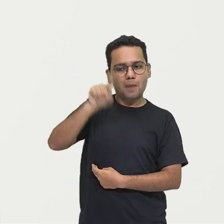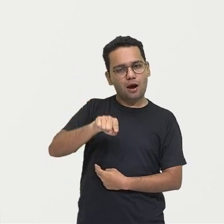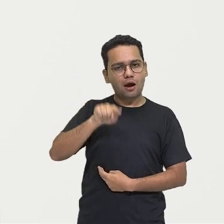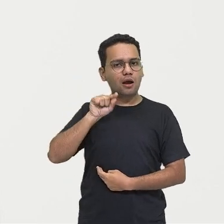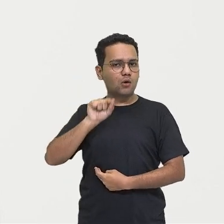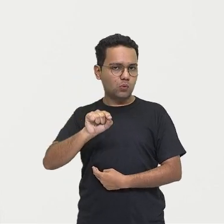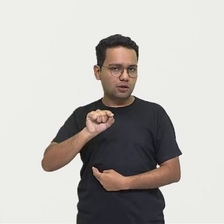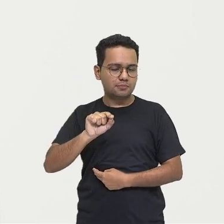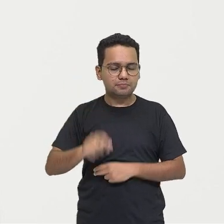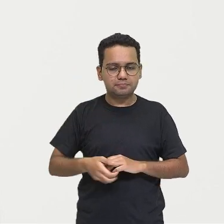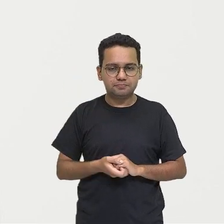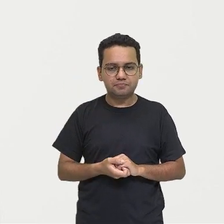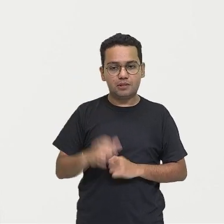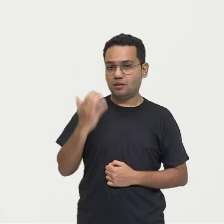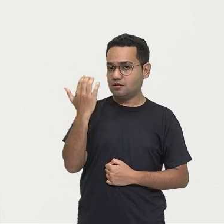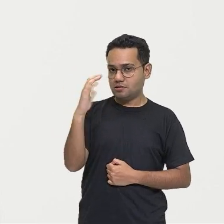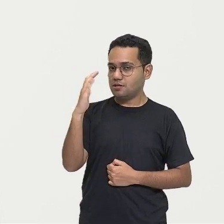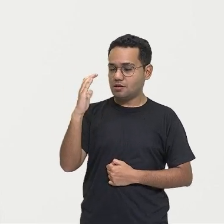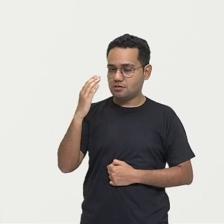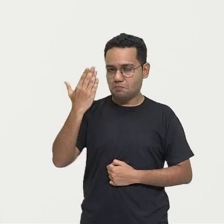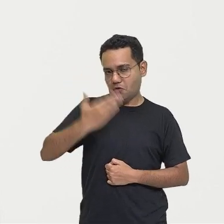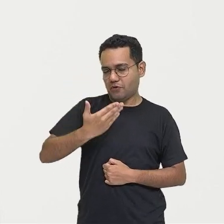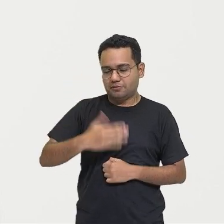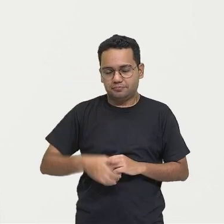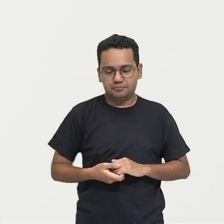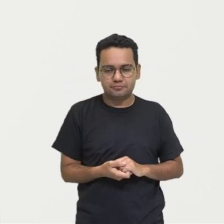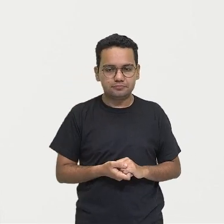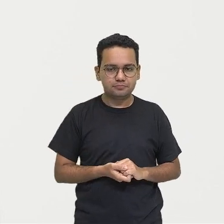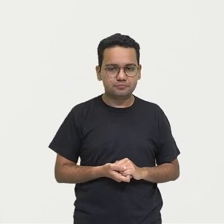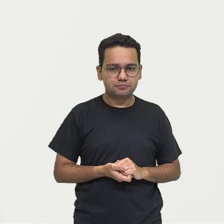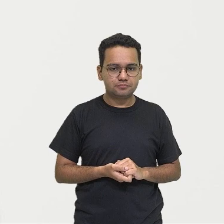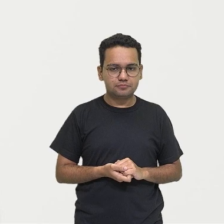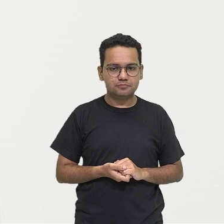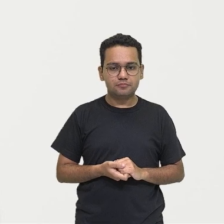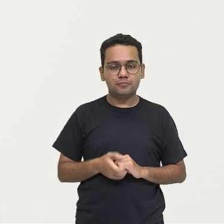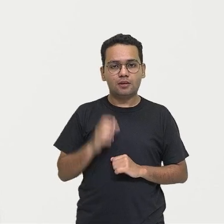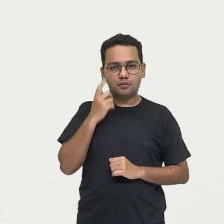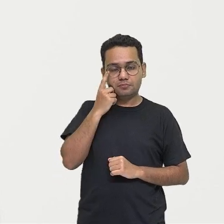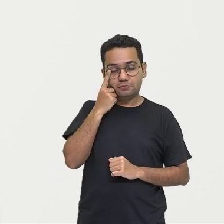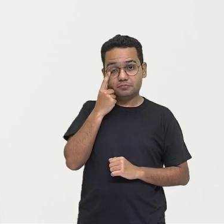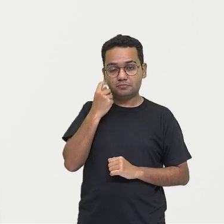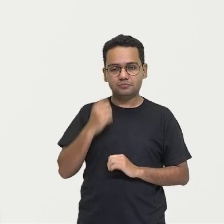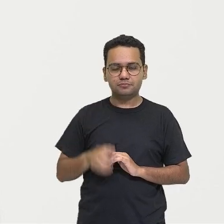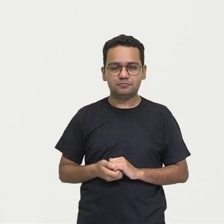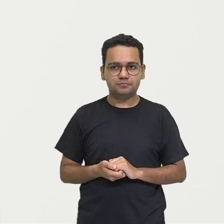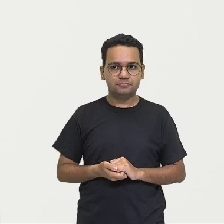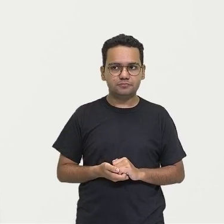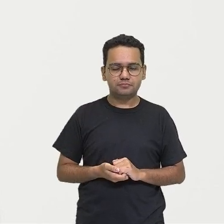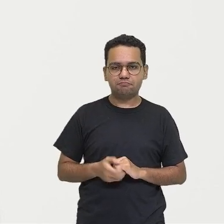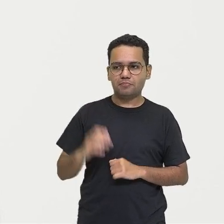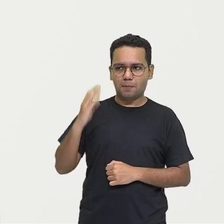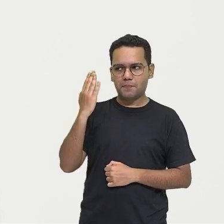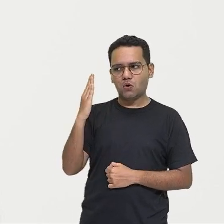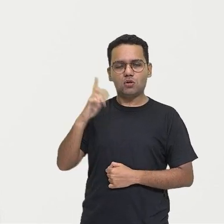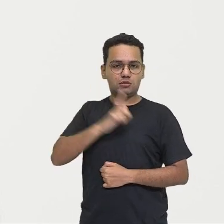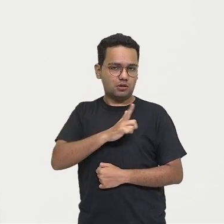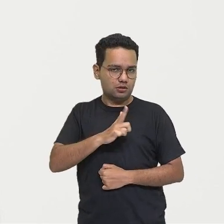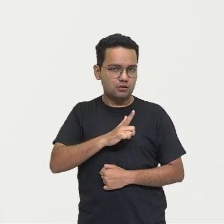na forma também científica. Observa que eu tenho na forma biológica, tenho também na